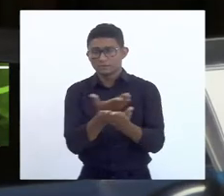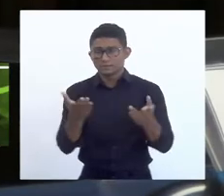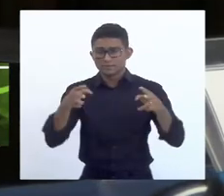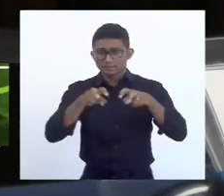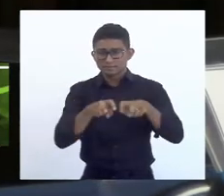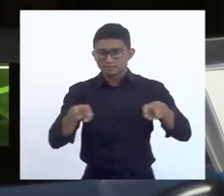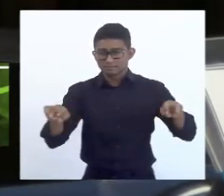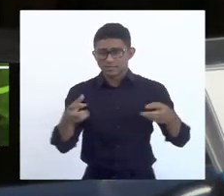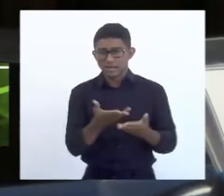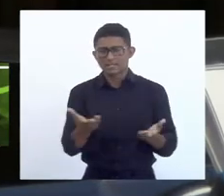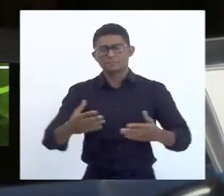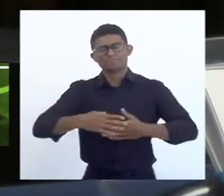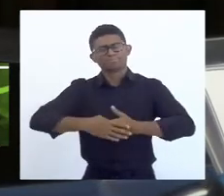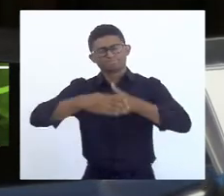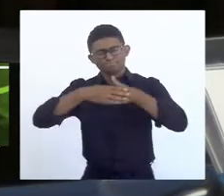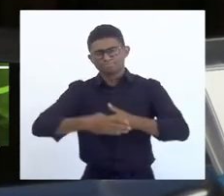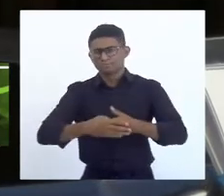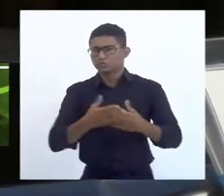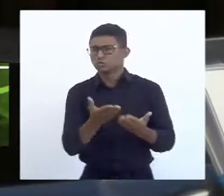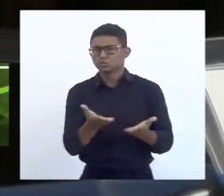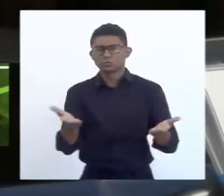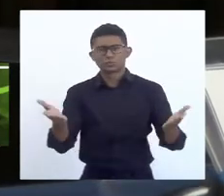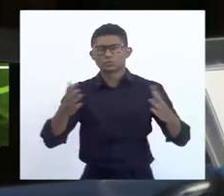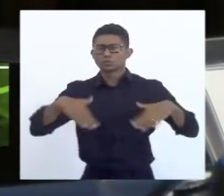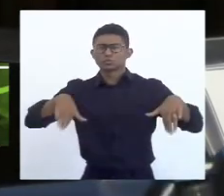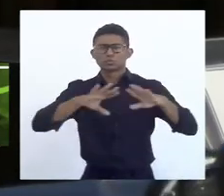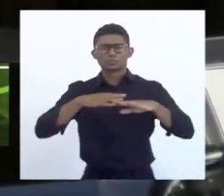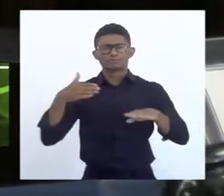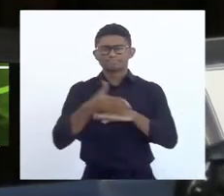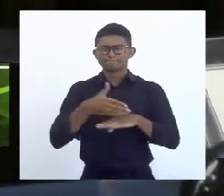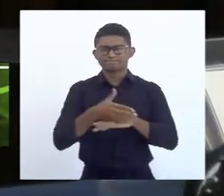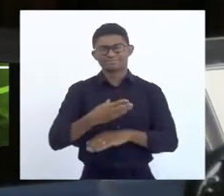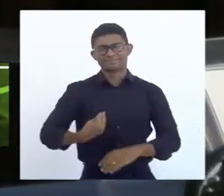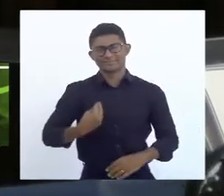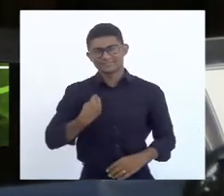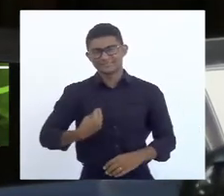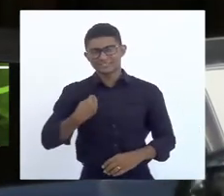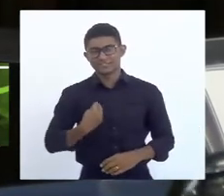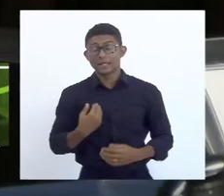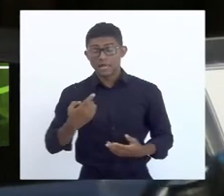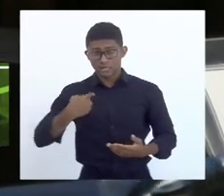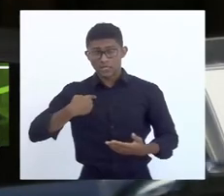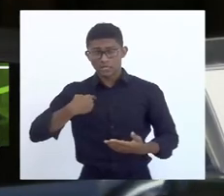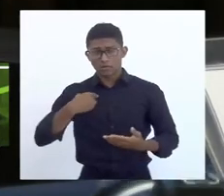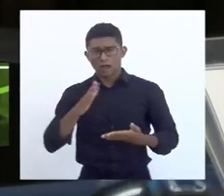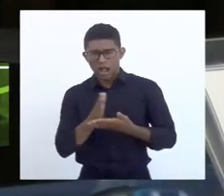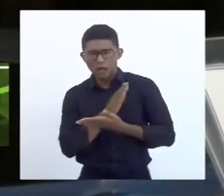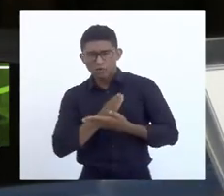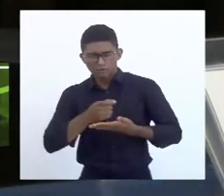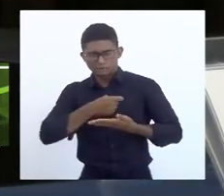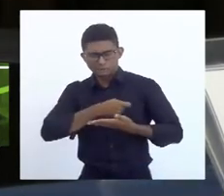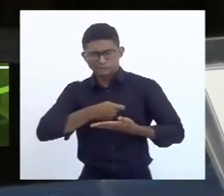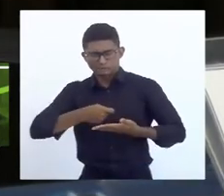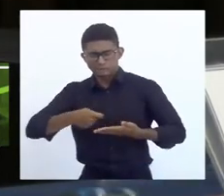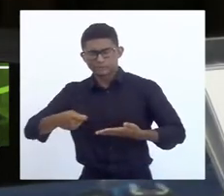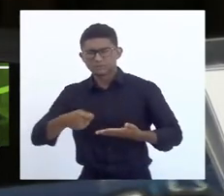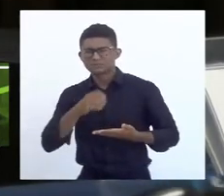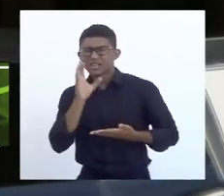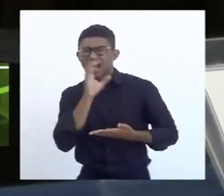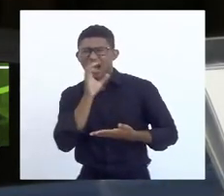demais presentes. E eu quero... Eu escrevi algumas coisas também, de uma forma muito